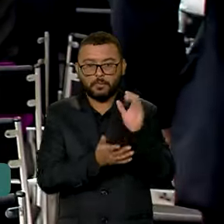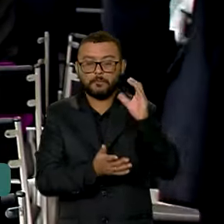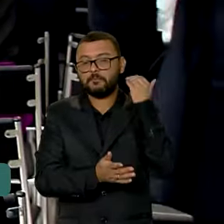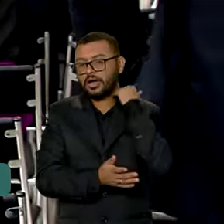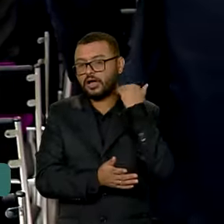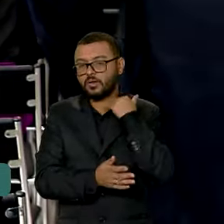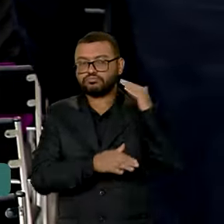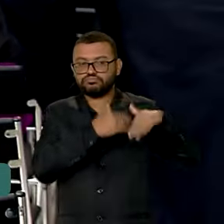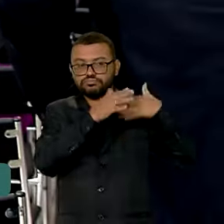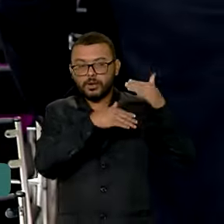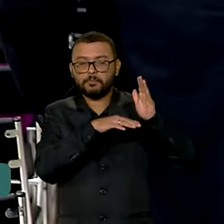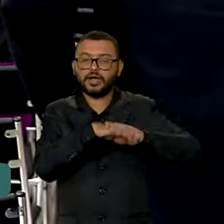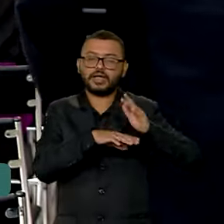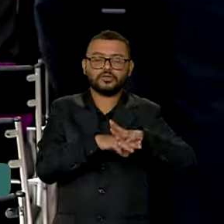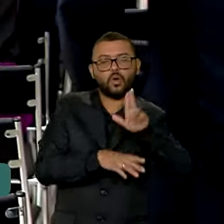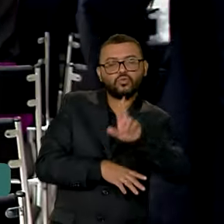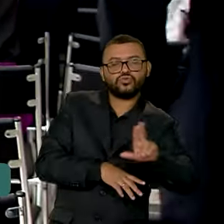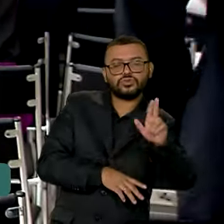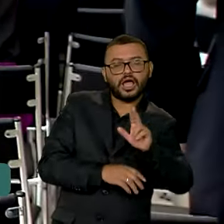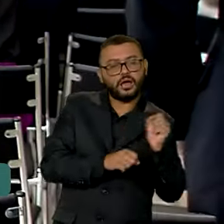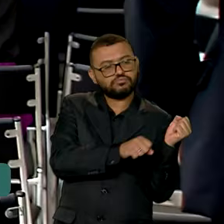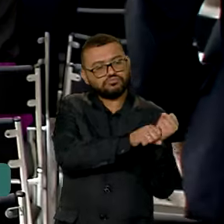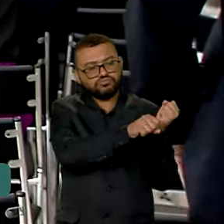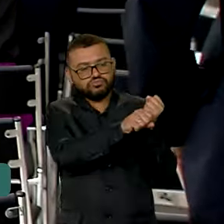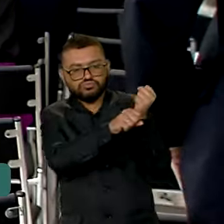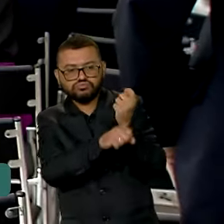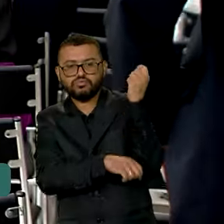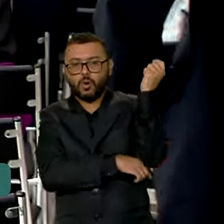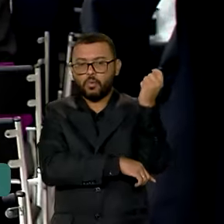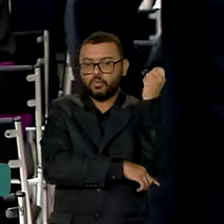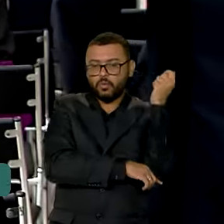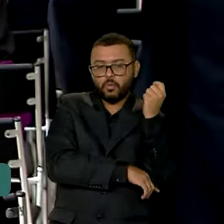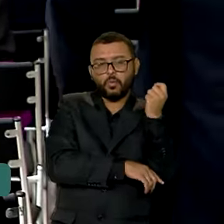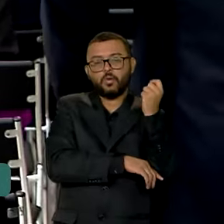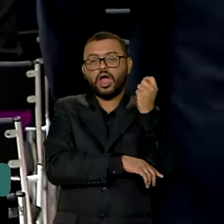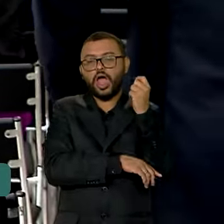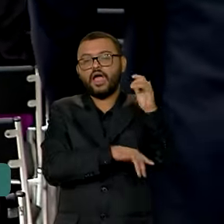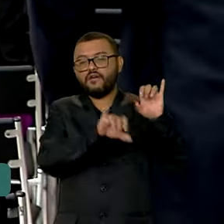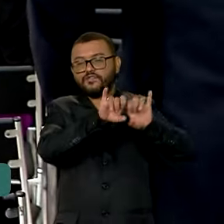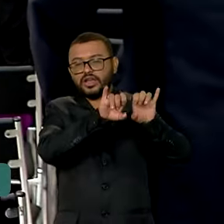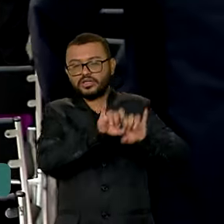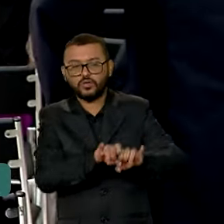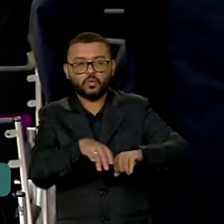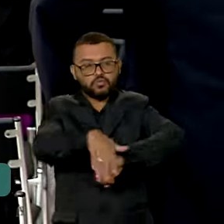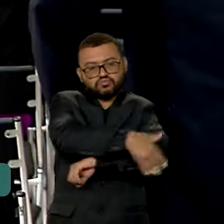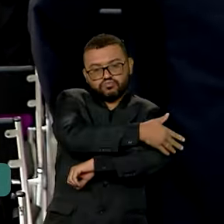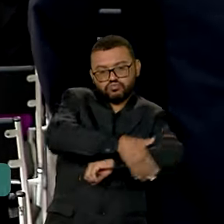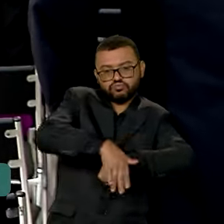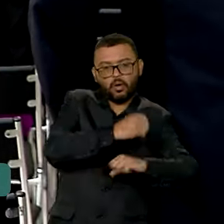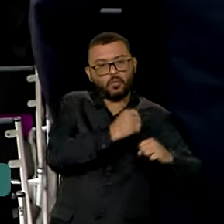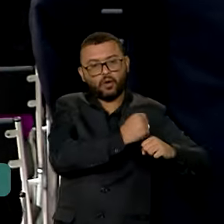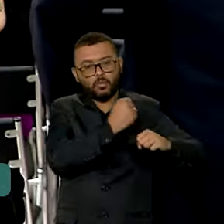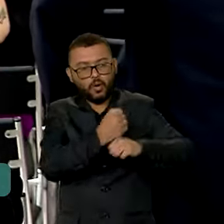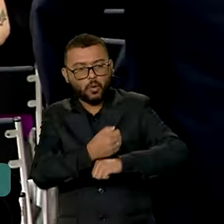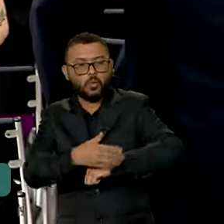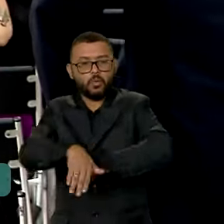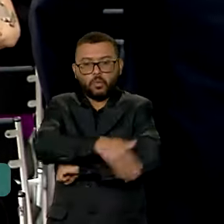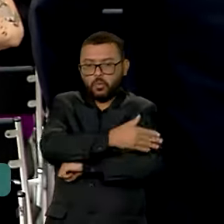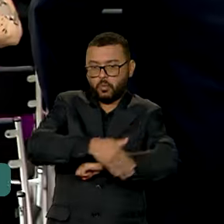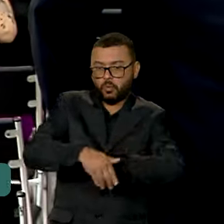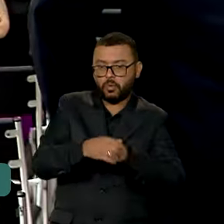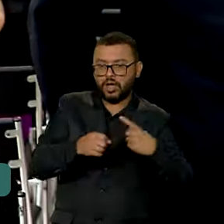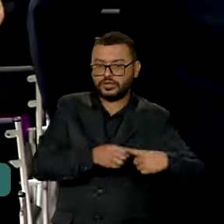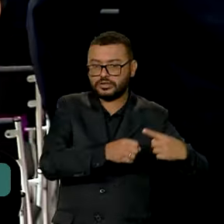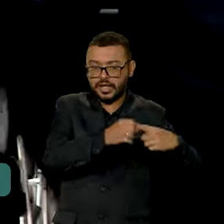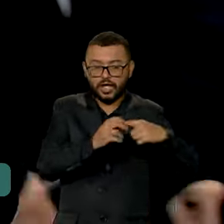ser usados em parte para a reconstrução do Rio Grande do Sul da parte de infraestrutura, de estradas, rodovias, vias urbanas